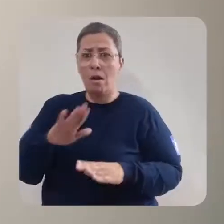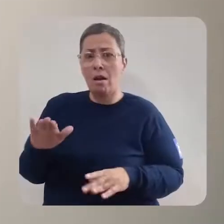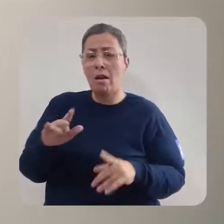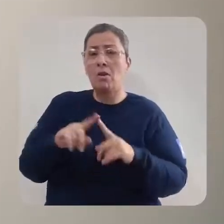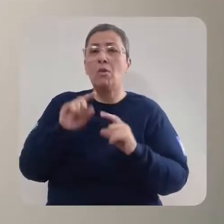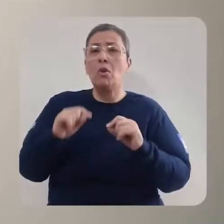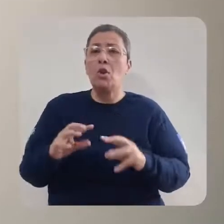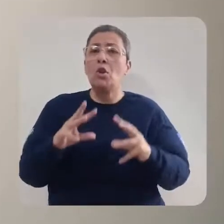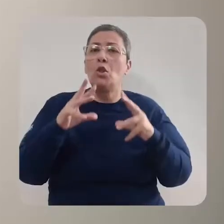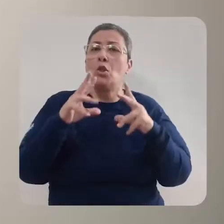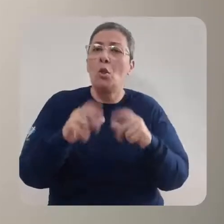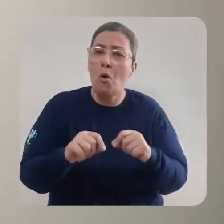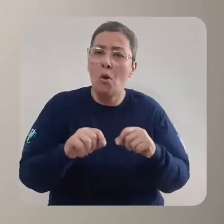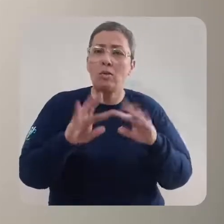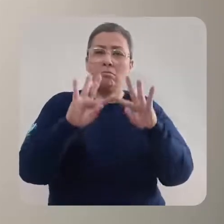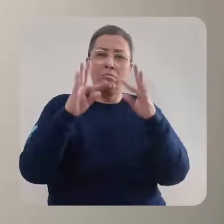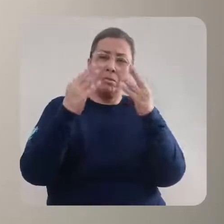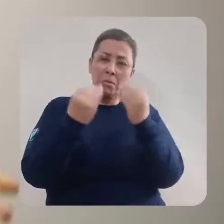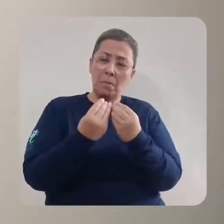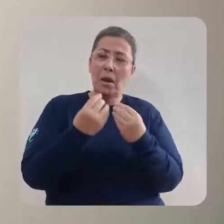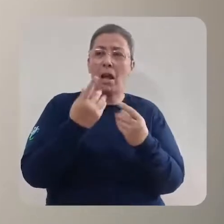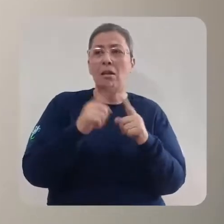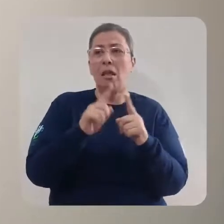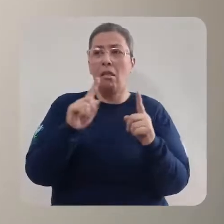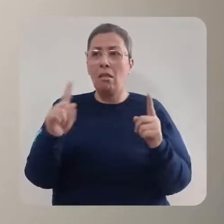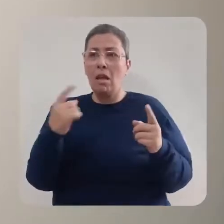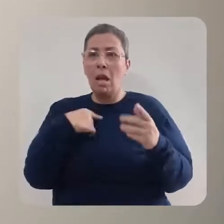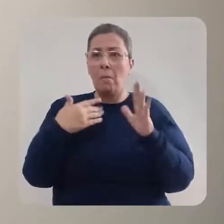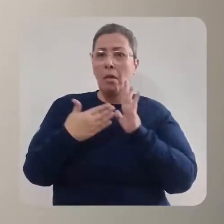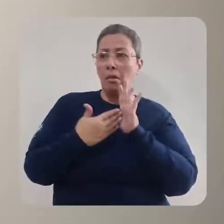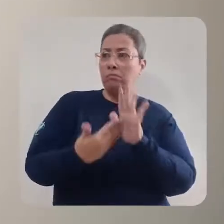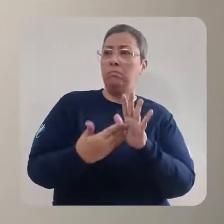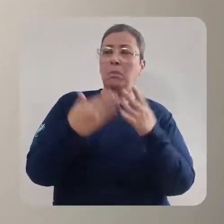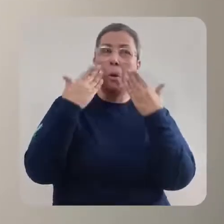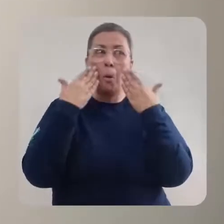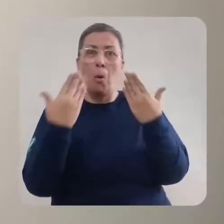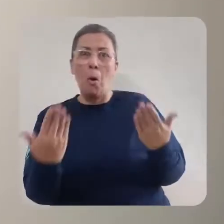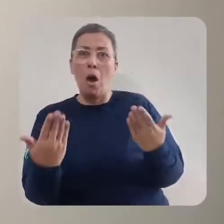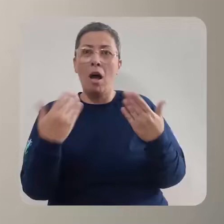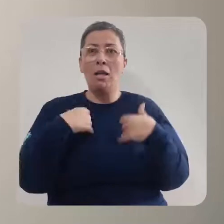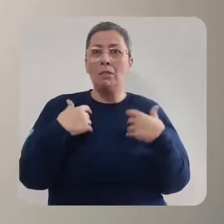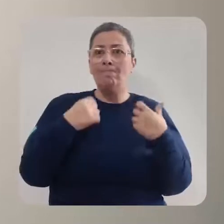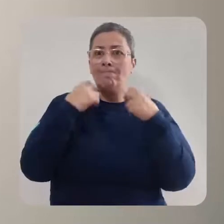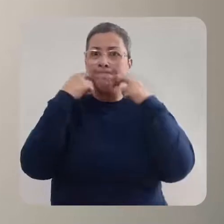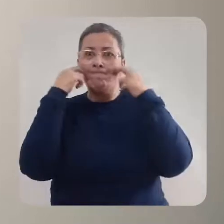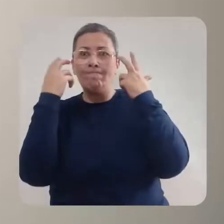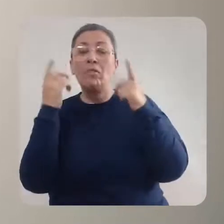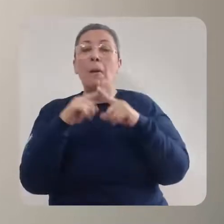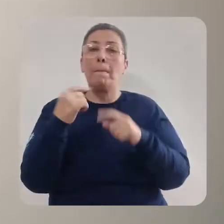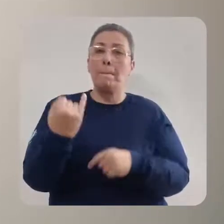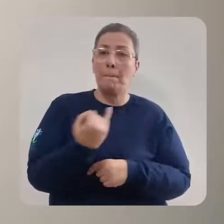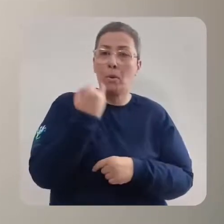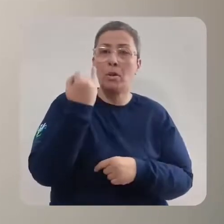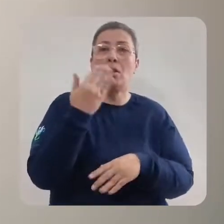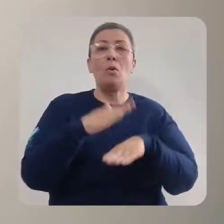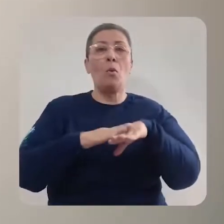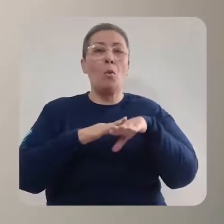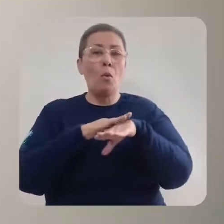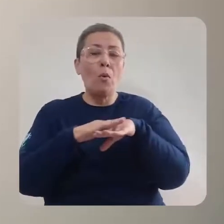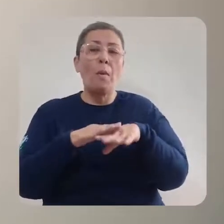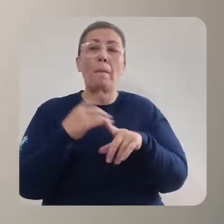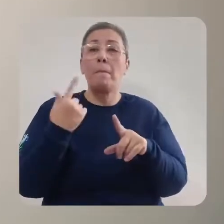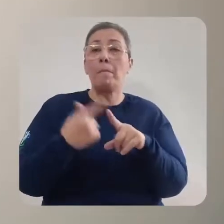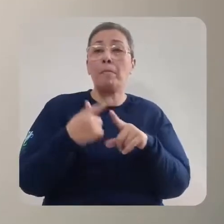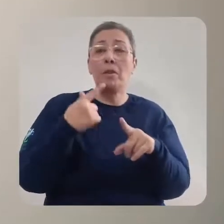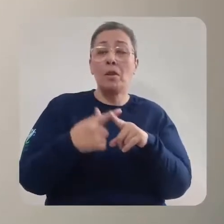criança e a gente fala com todos os pais para não deixar aquele pai exposto ou constrangido. Então é sempre importante